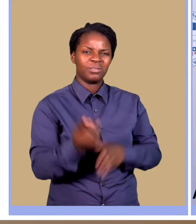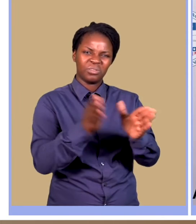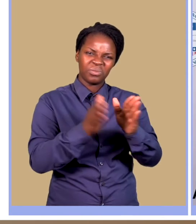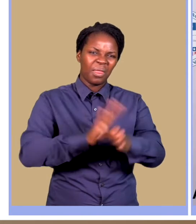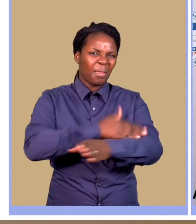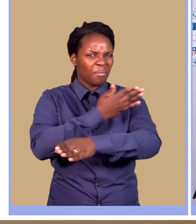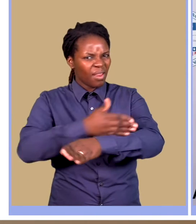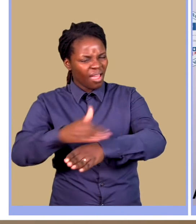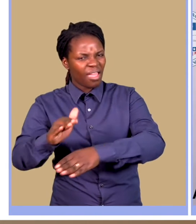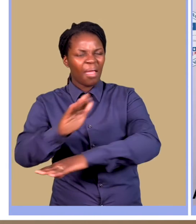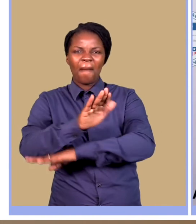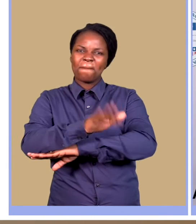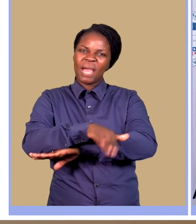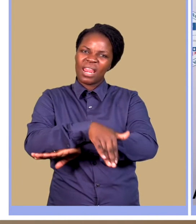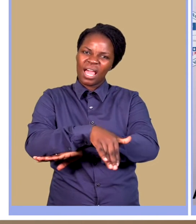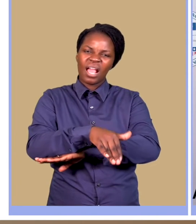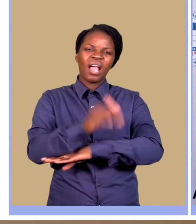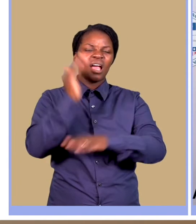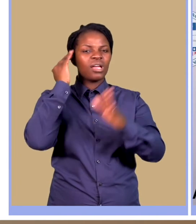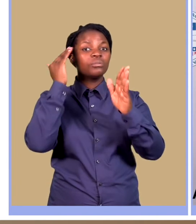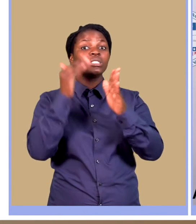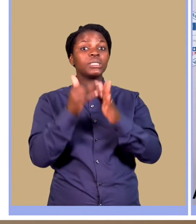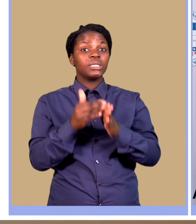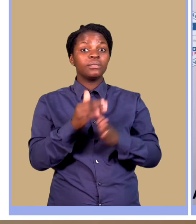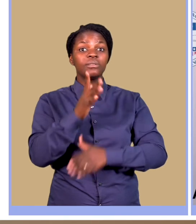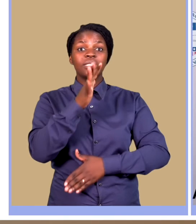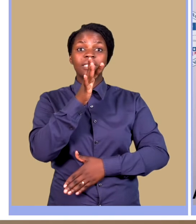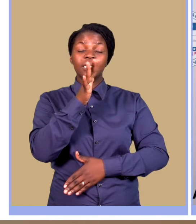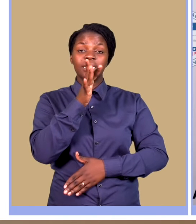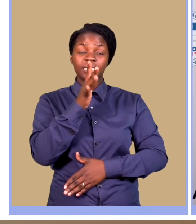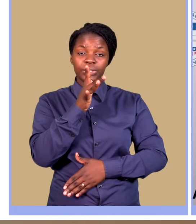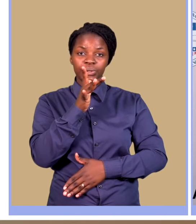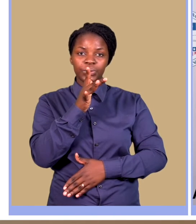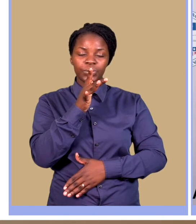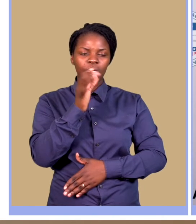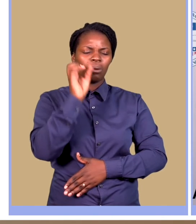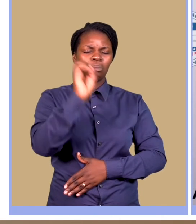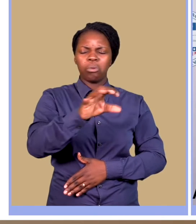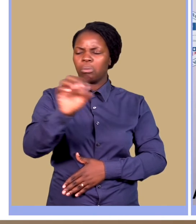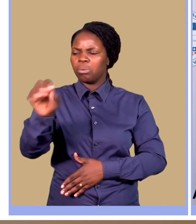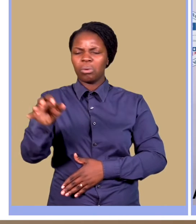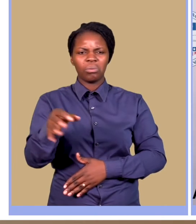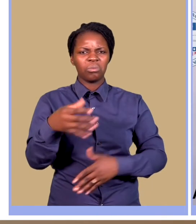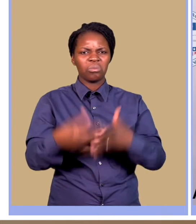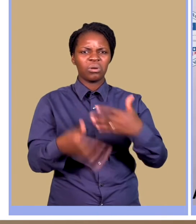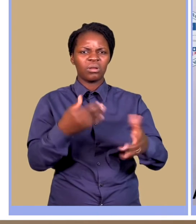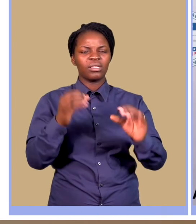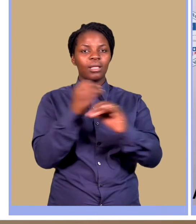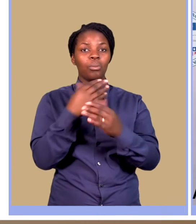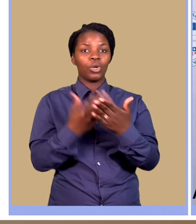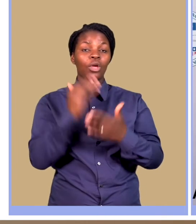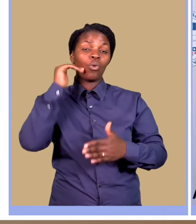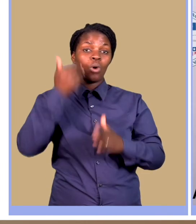possa estar de qualquer maneira. Porque quando vem as chuvas, quando vem essas enchentes,